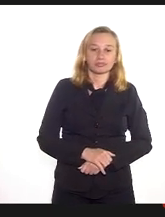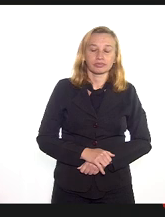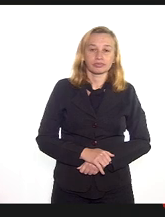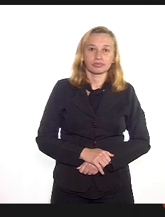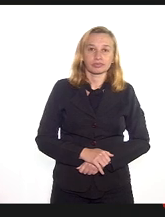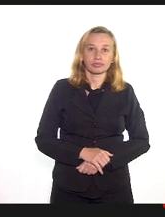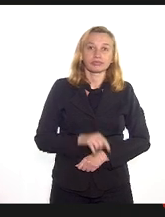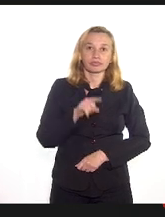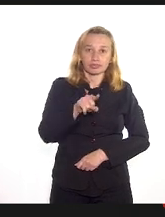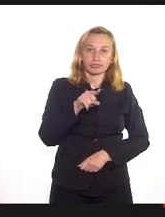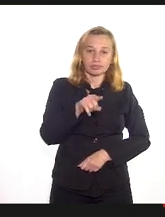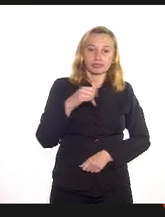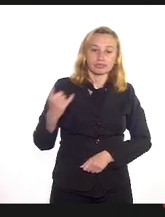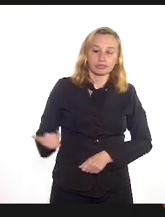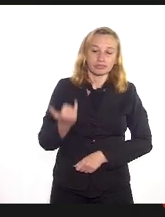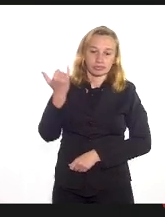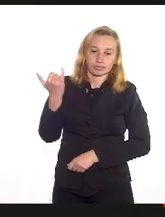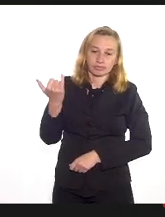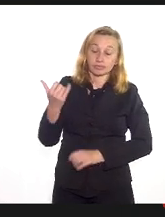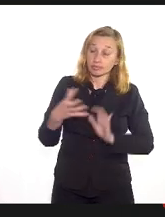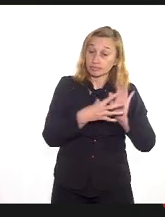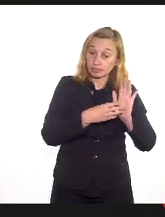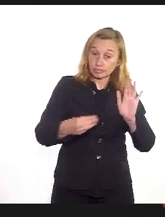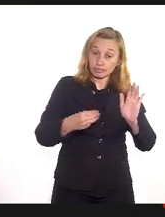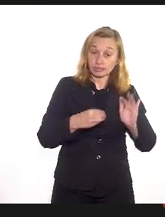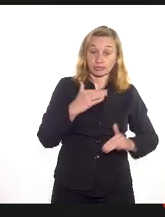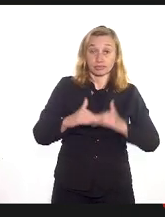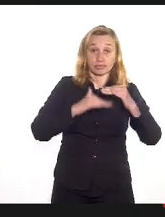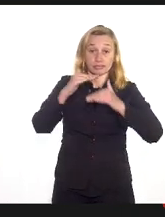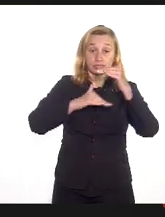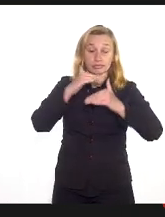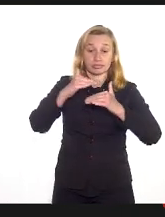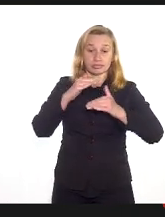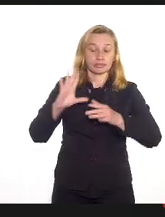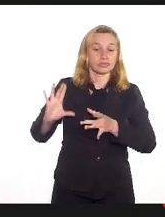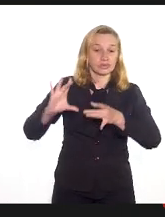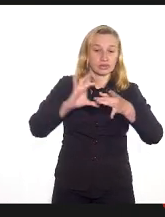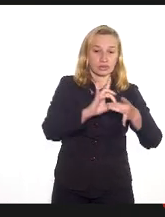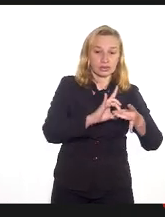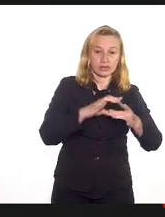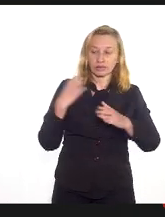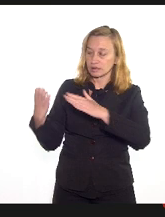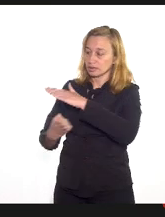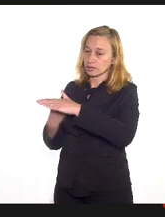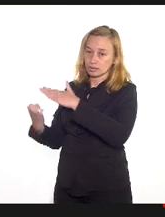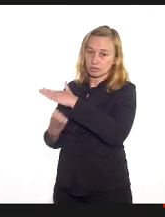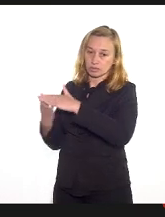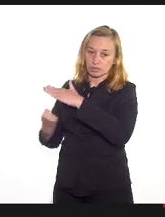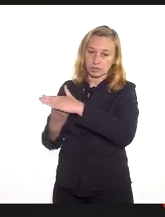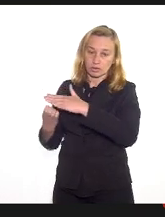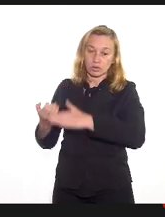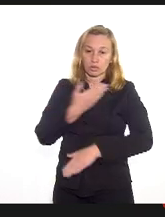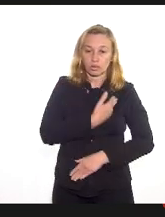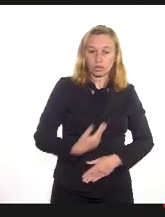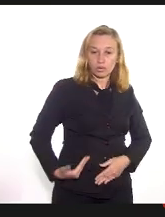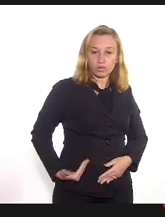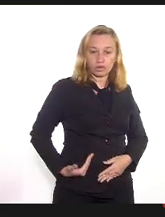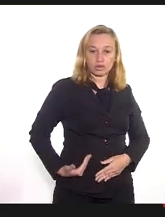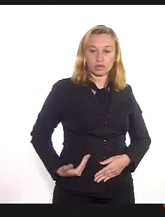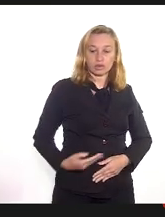E isso deve ocorrer num grande modelo de desenvolvimento que liga as empresas, o governo